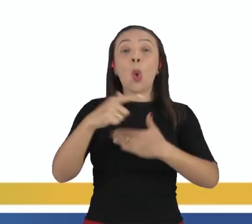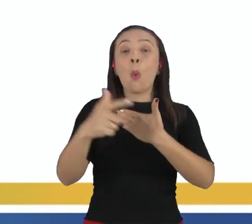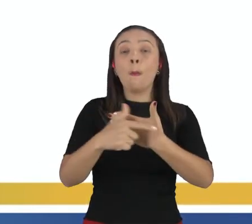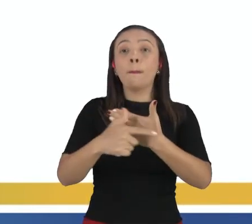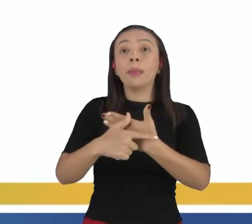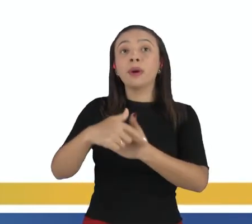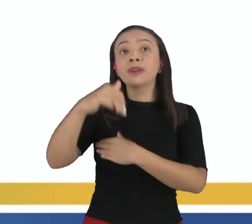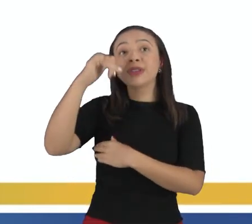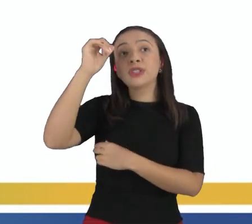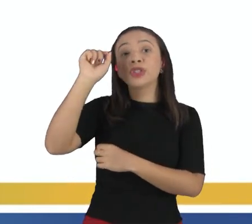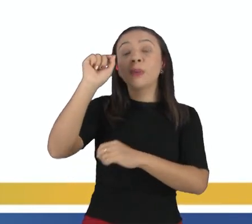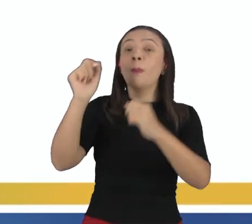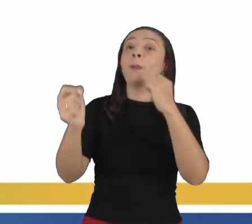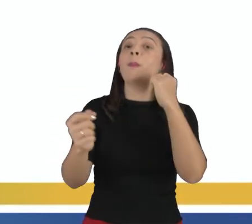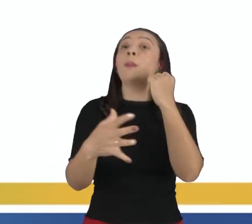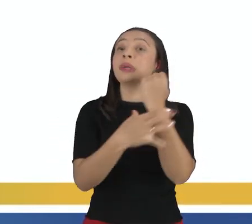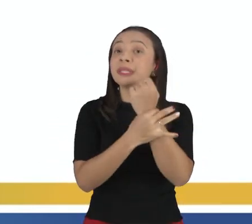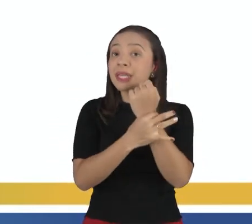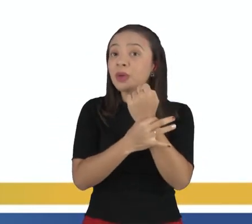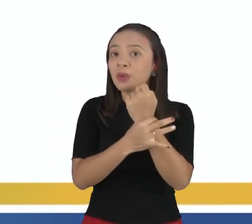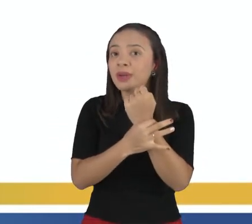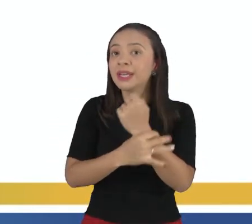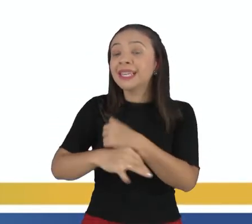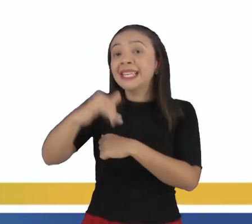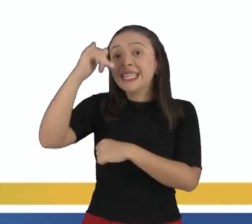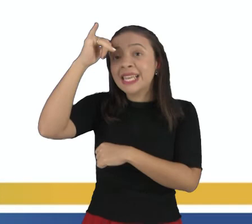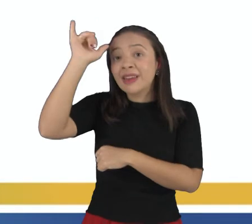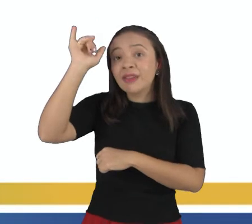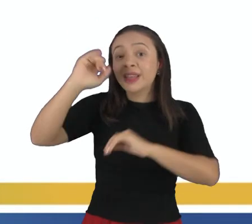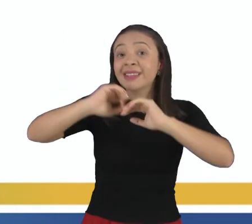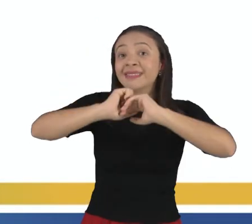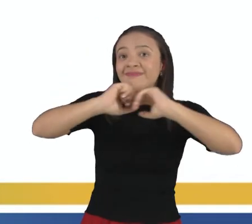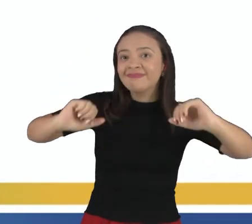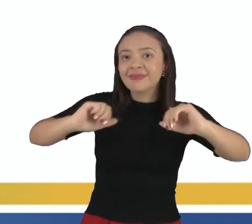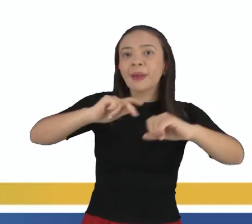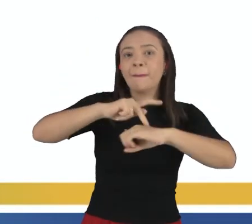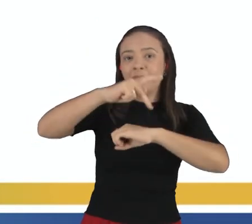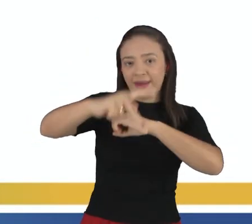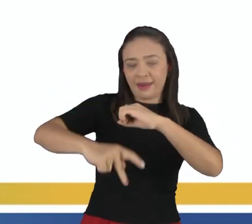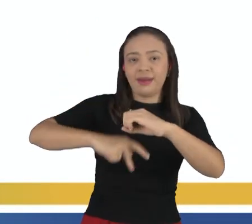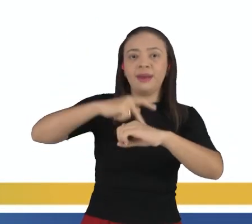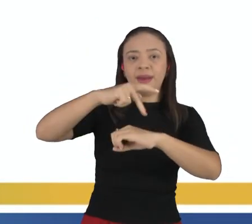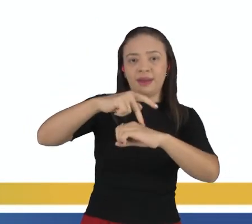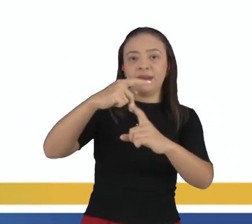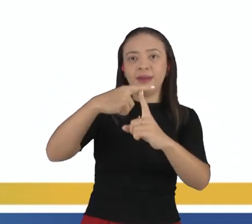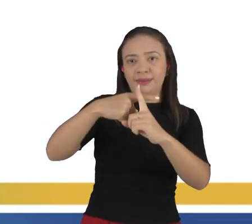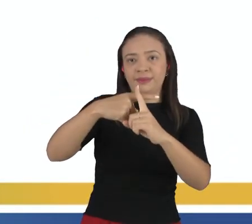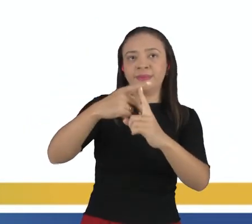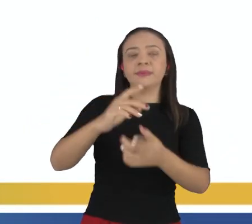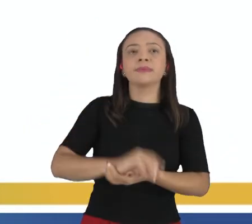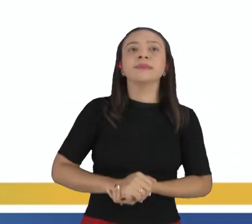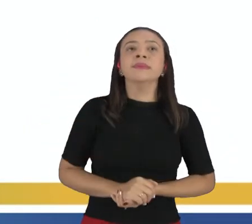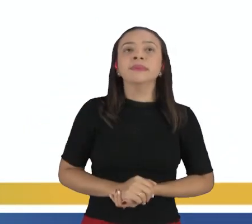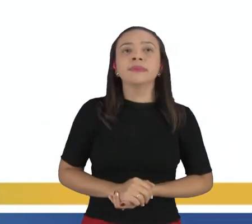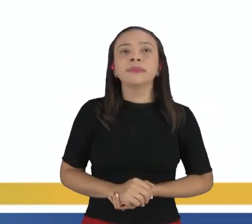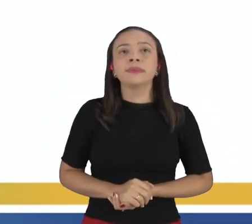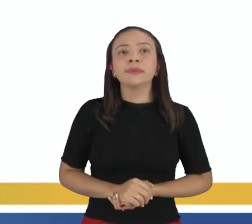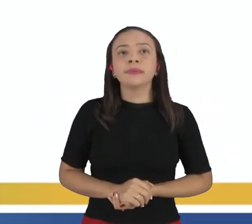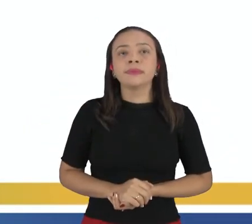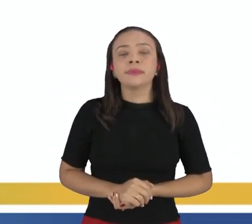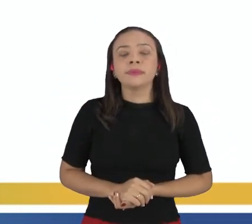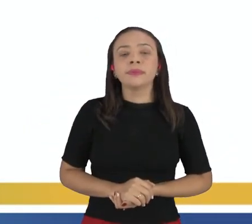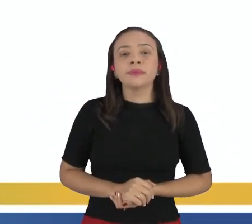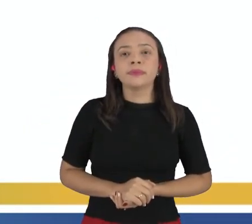estabilizar, proteger a destruição desse átomo, perdão, do núcleo do átomo, ok?